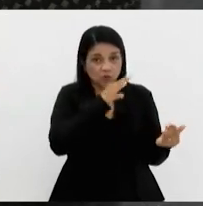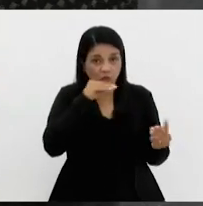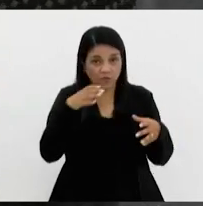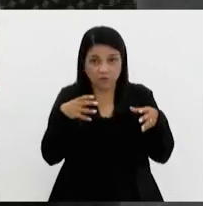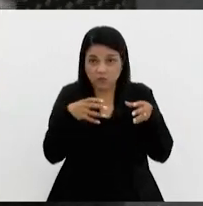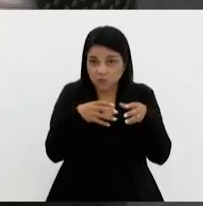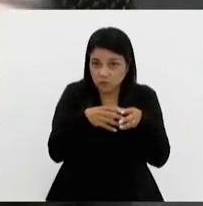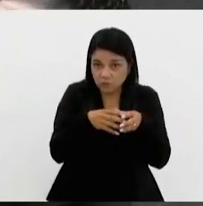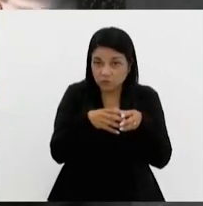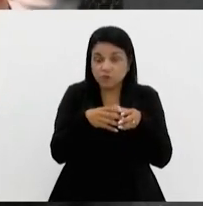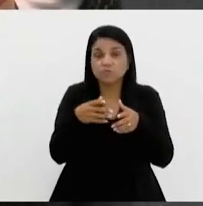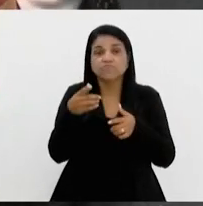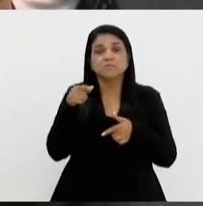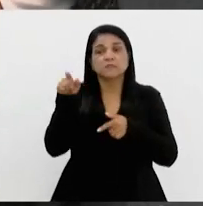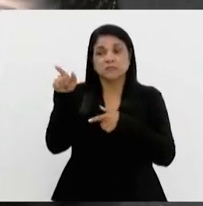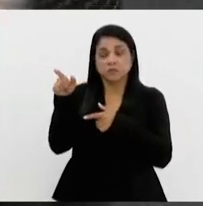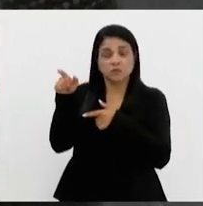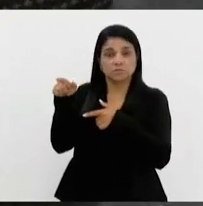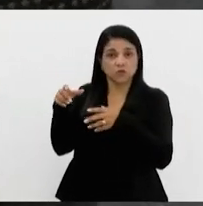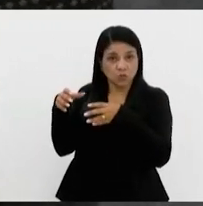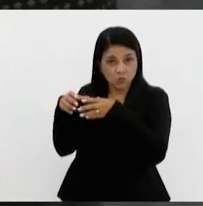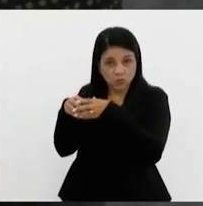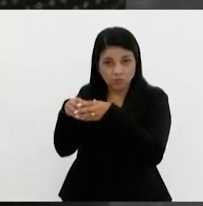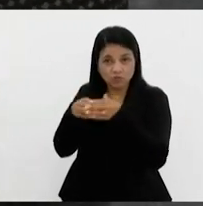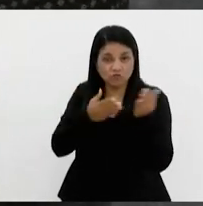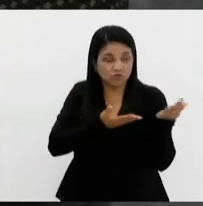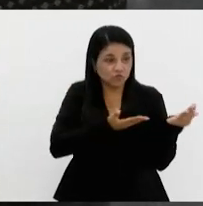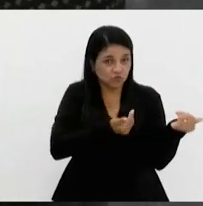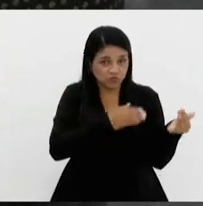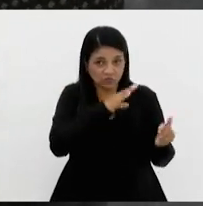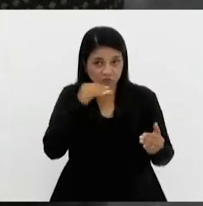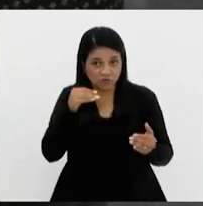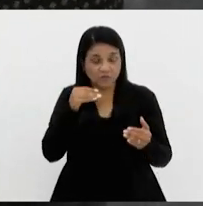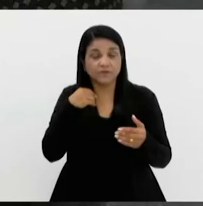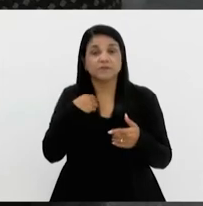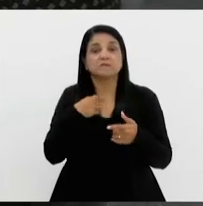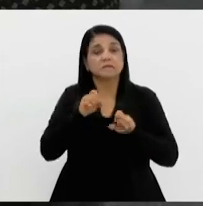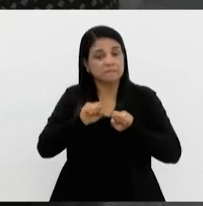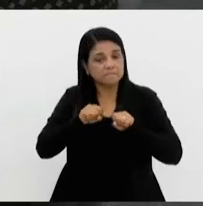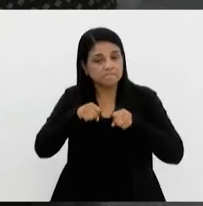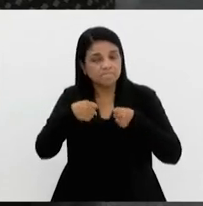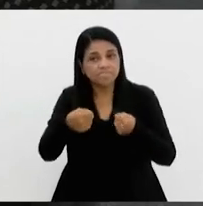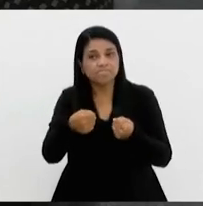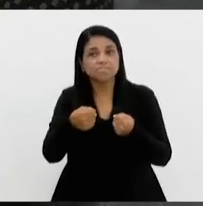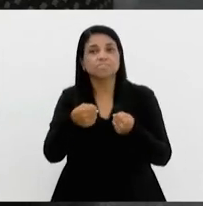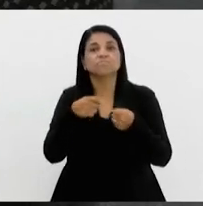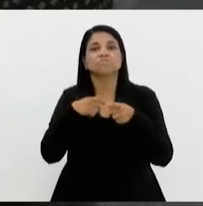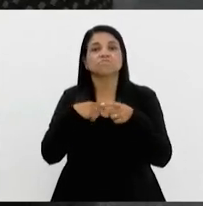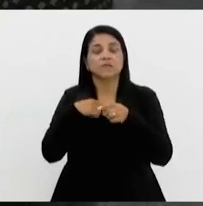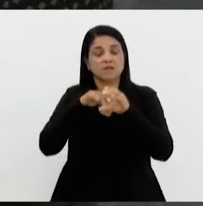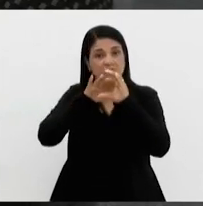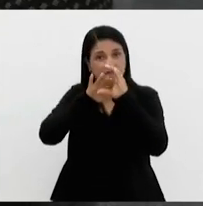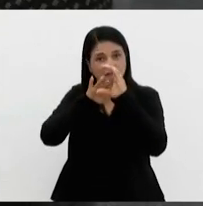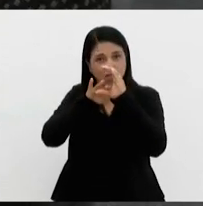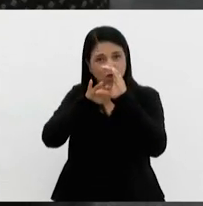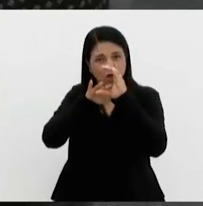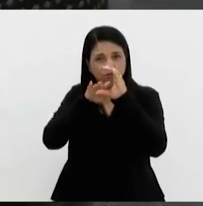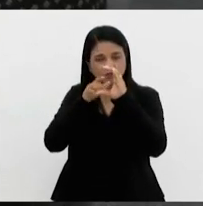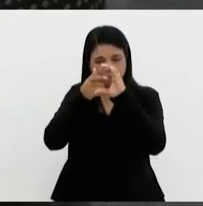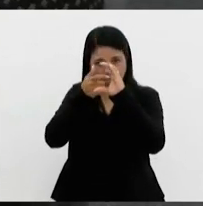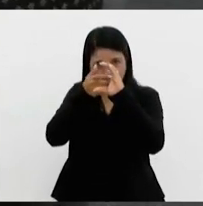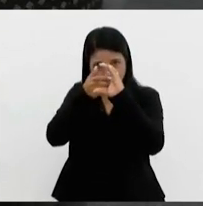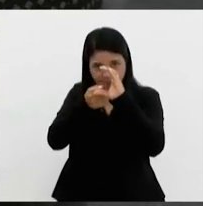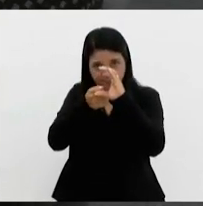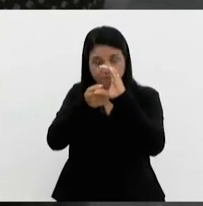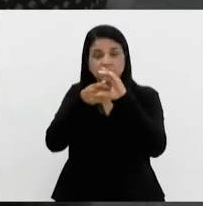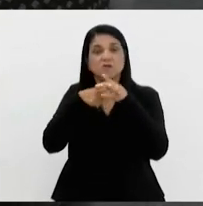empenhados em conseguir divulgar a vaquinha que eles estão fazendo. Estou aqui com o QR Code, se algum deputado quiser contribuir,